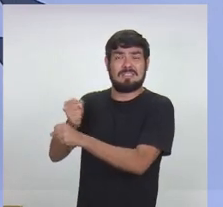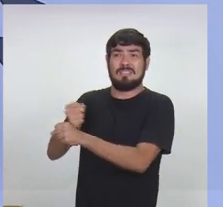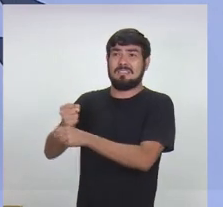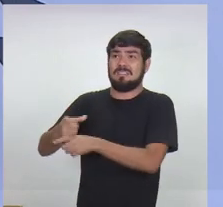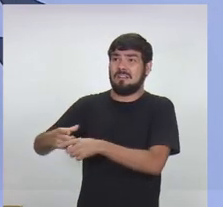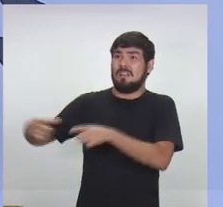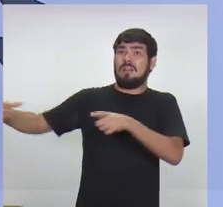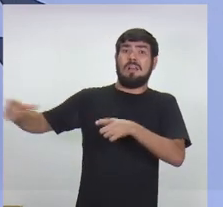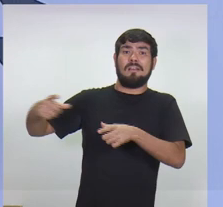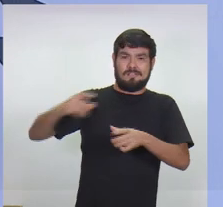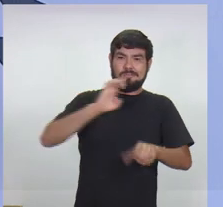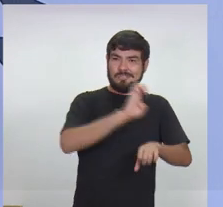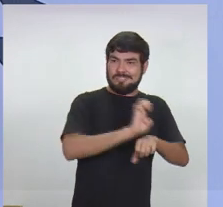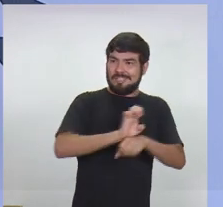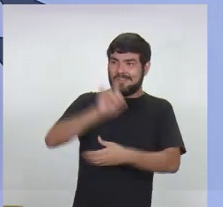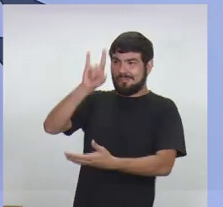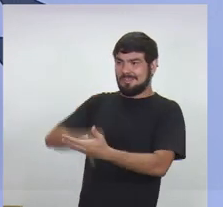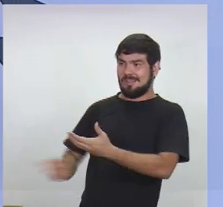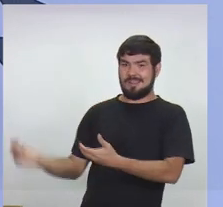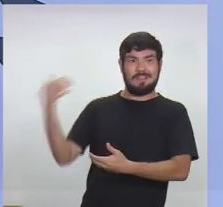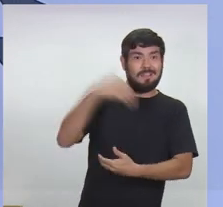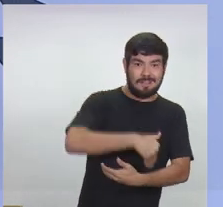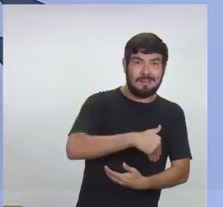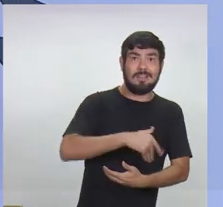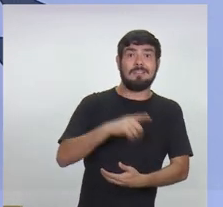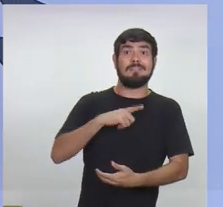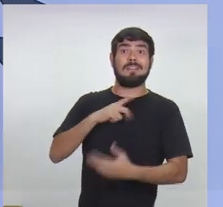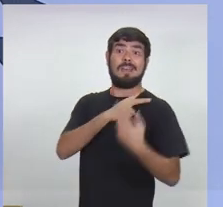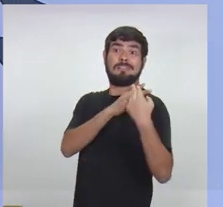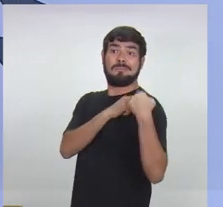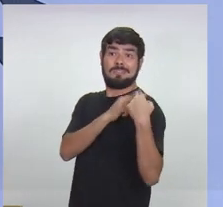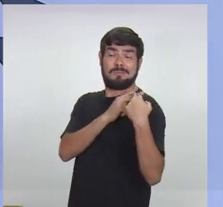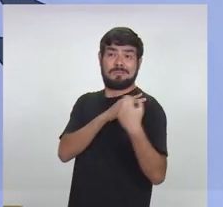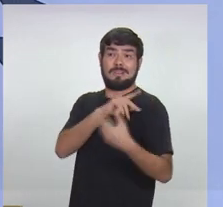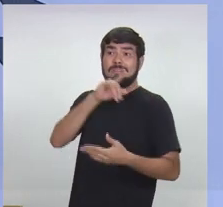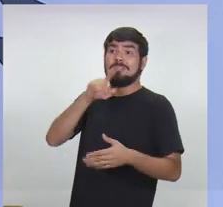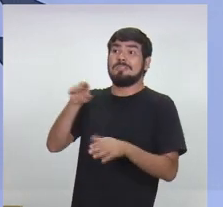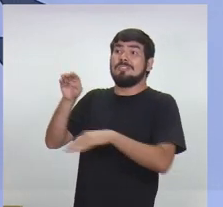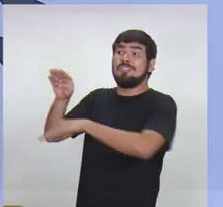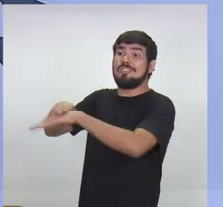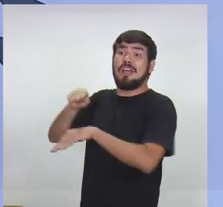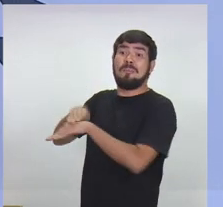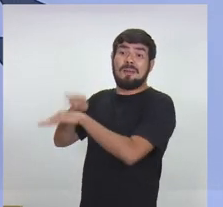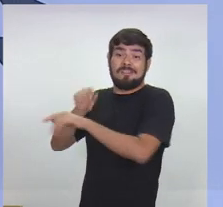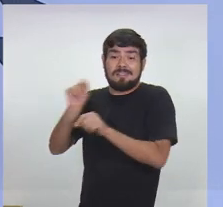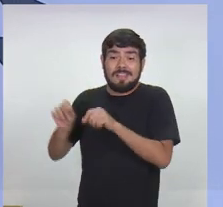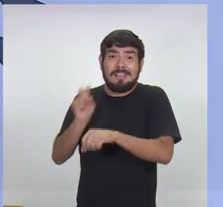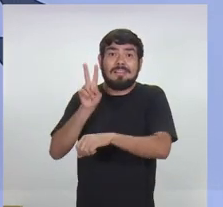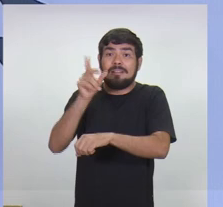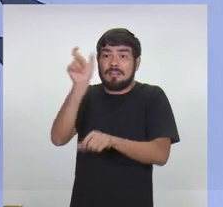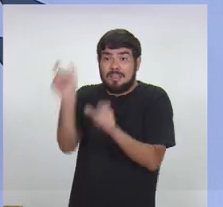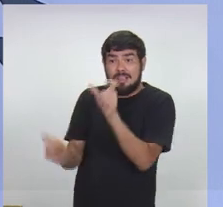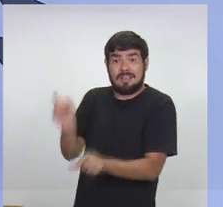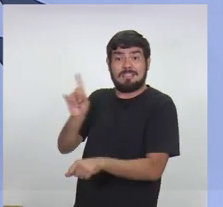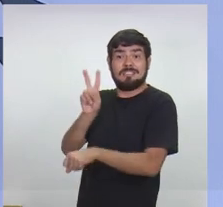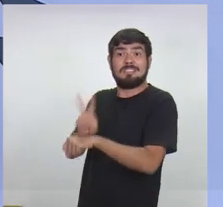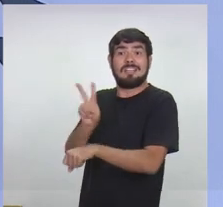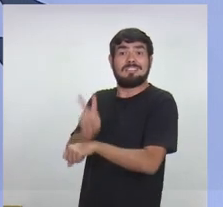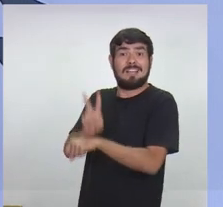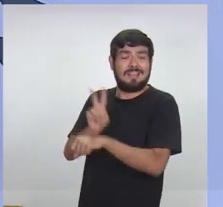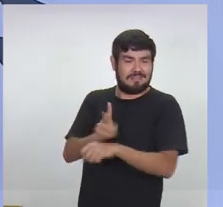o estado contratar a empresa ela vai ter o compromisso de contratar estagiários o governo do estado vai criar políticas de incentivo